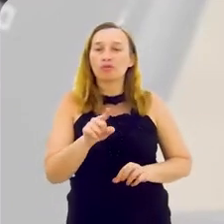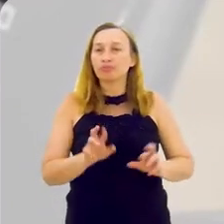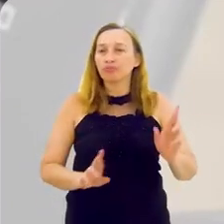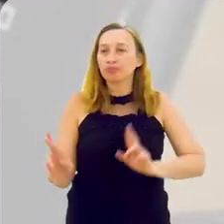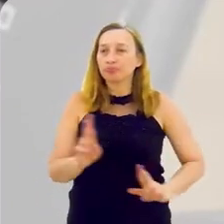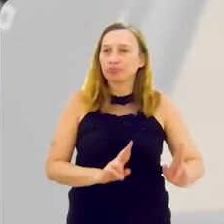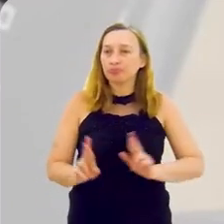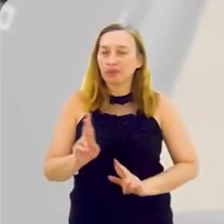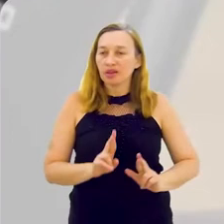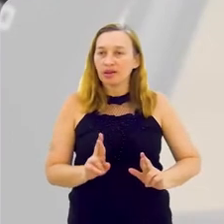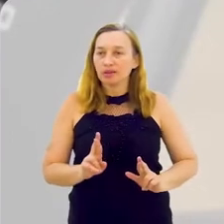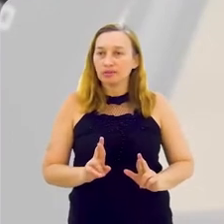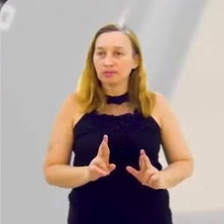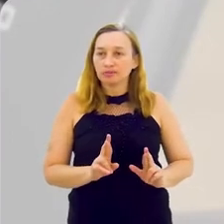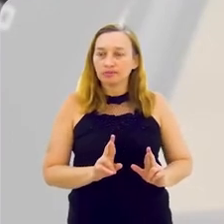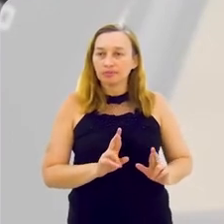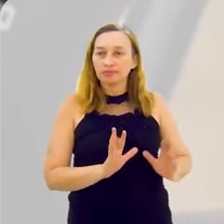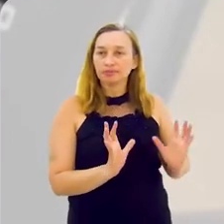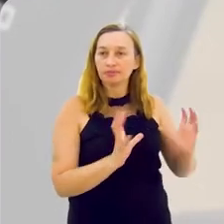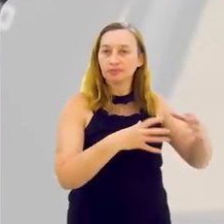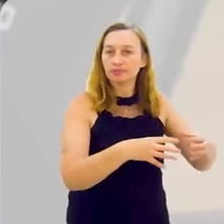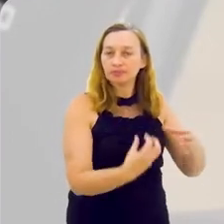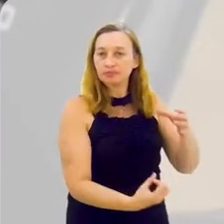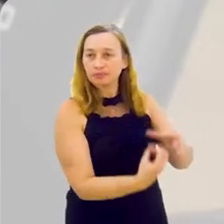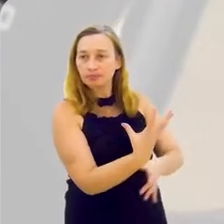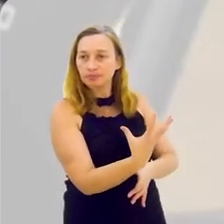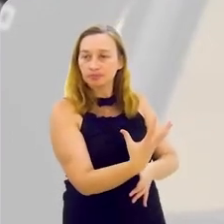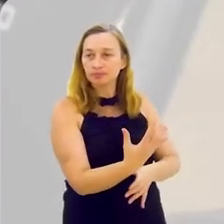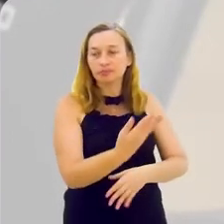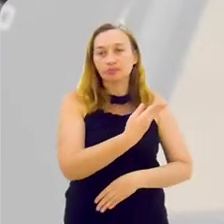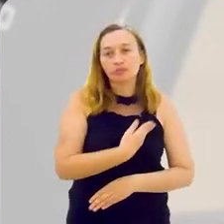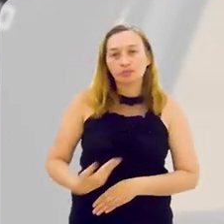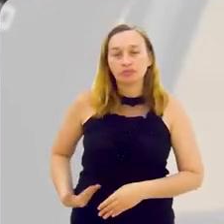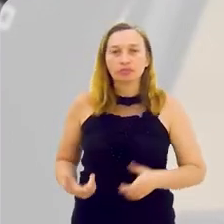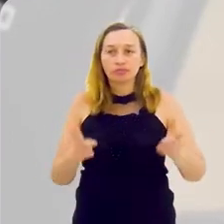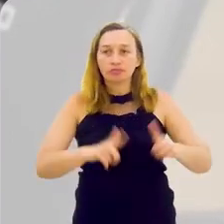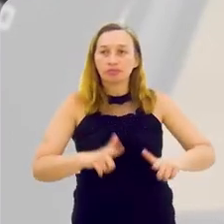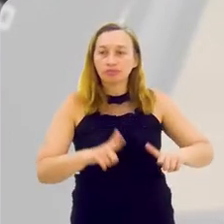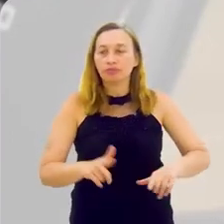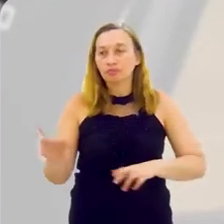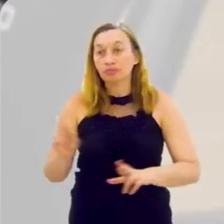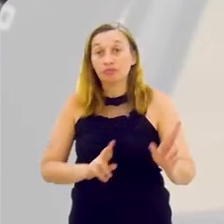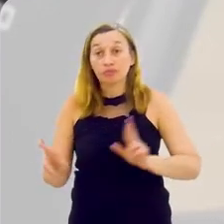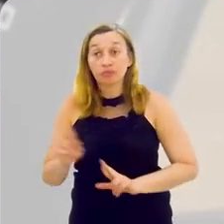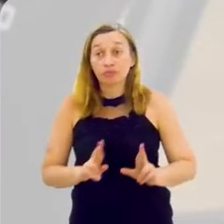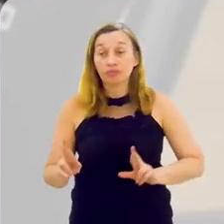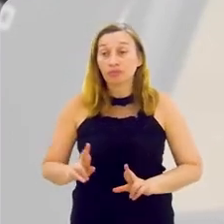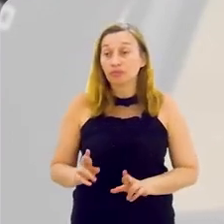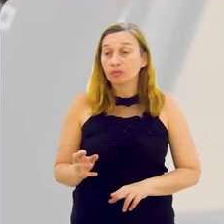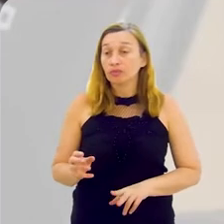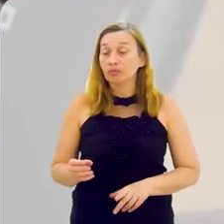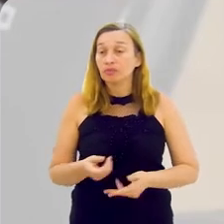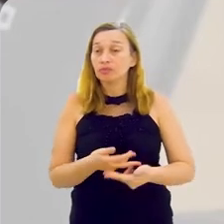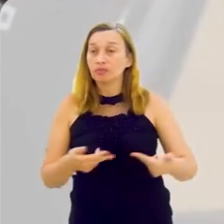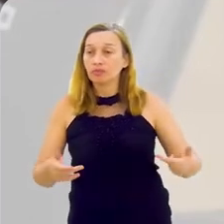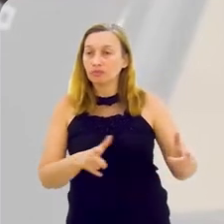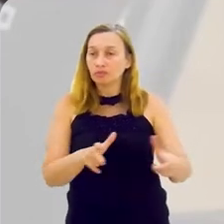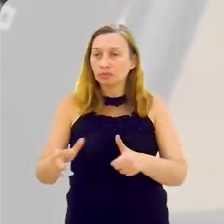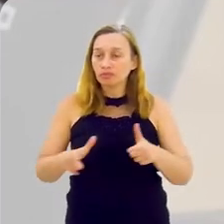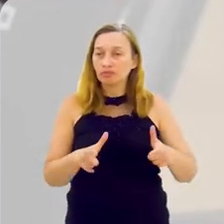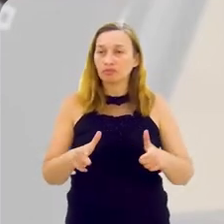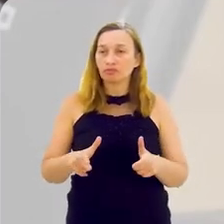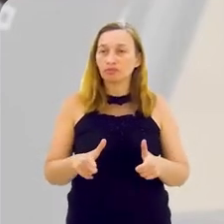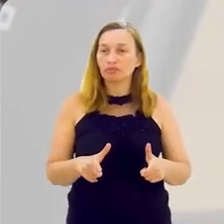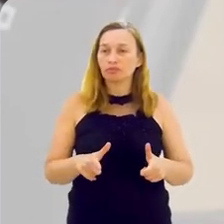setorial. Então, o que é isso? É você se relacionar na cadeia produtiva, se relacionar com governos locais, se relacionar com